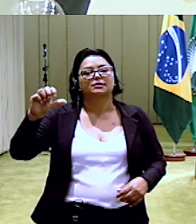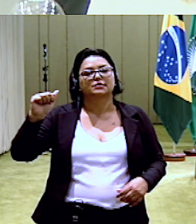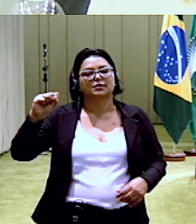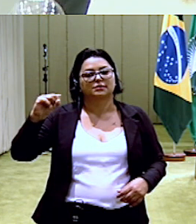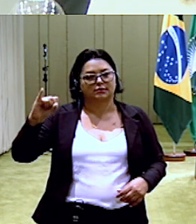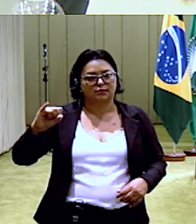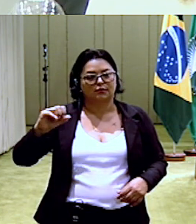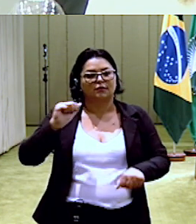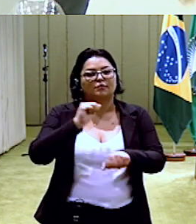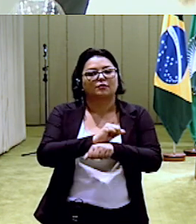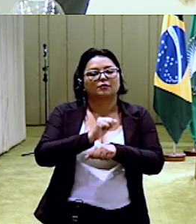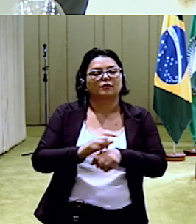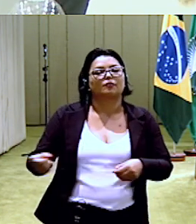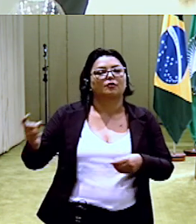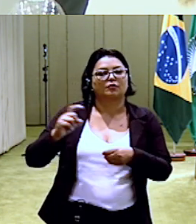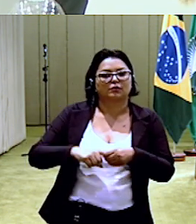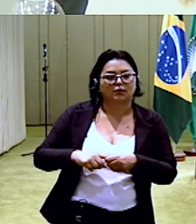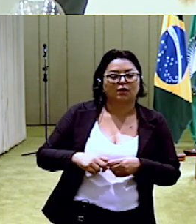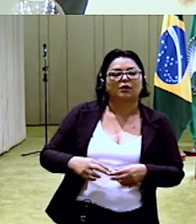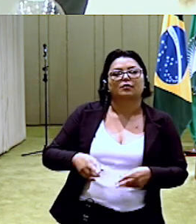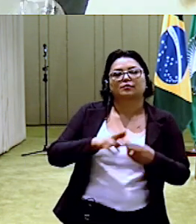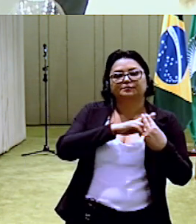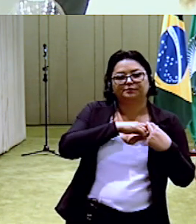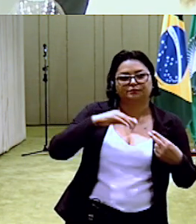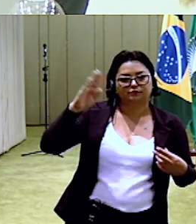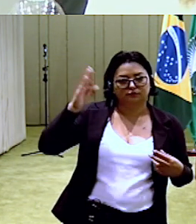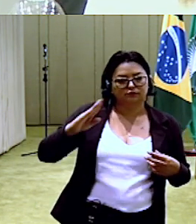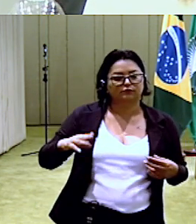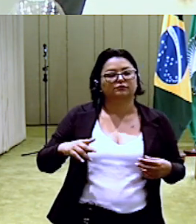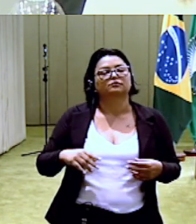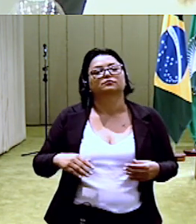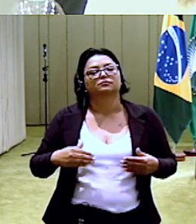um discurso bem, não só bom, mas bem